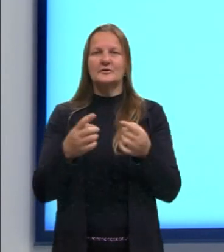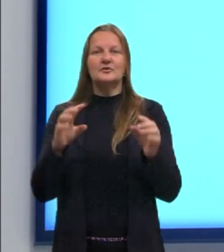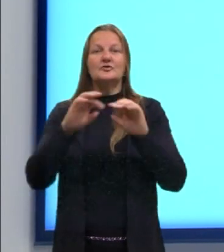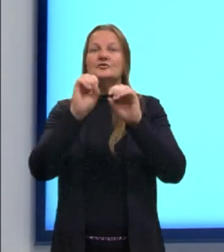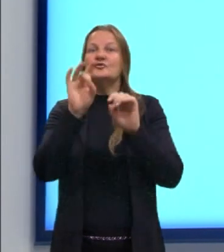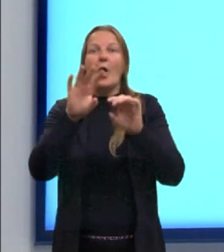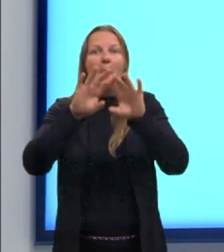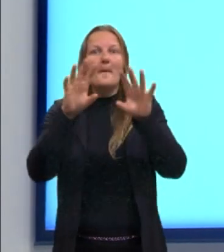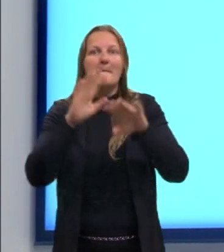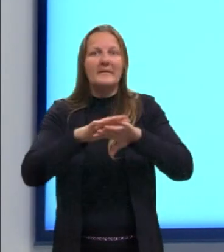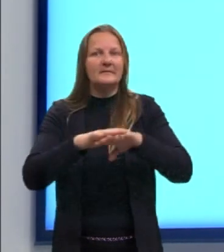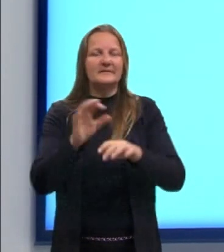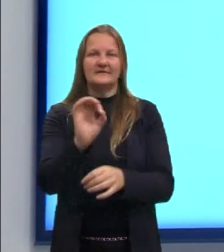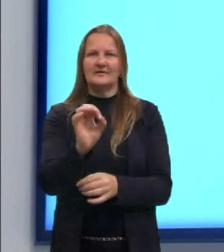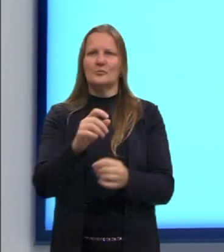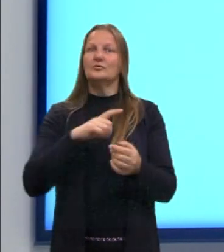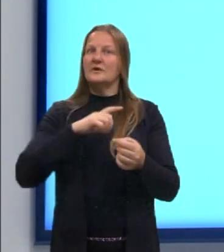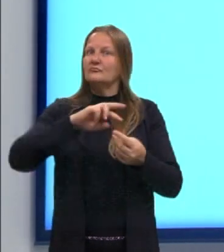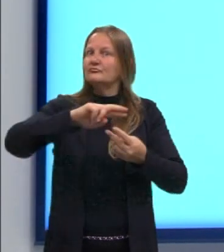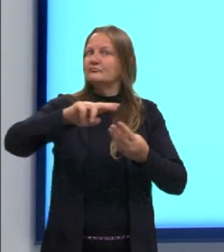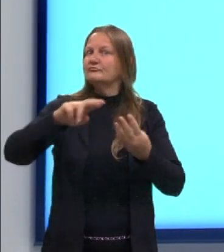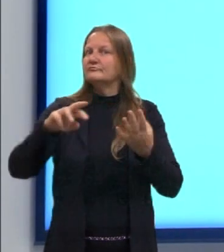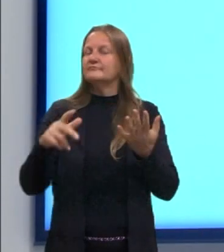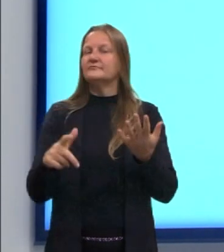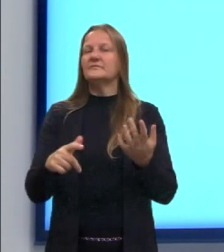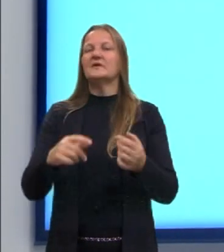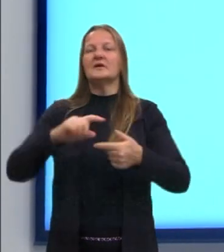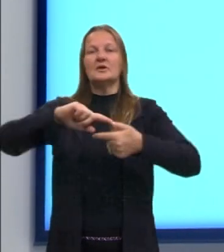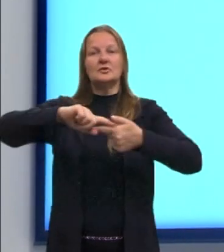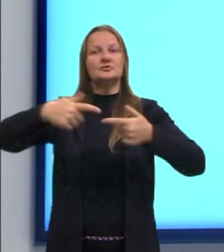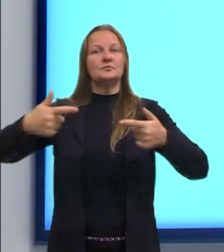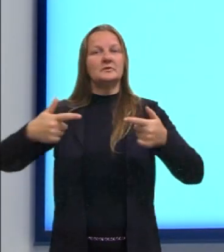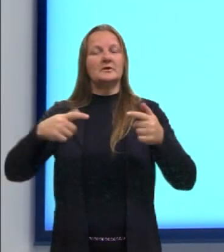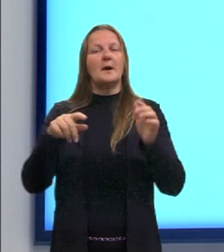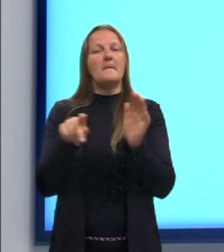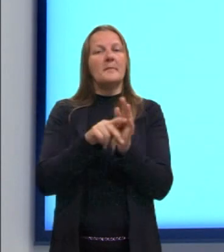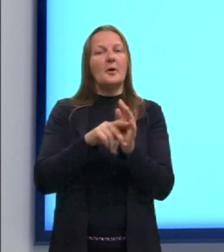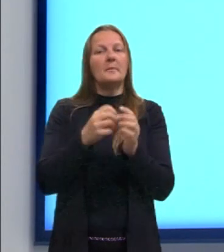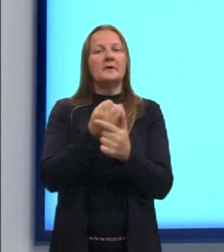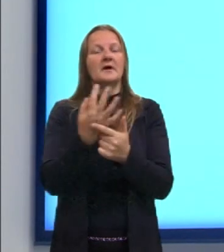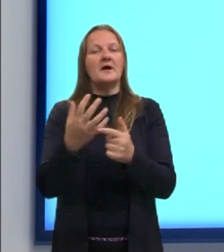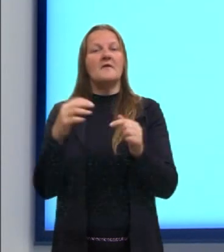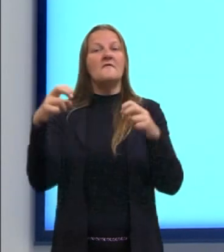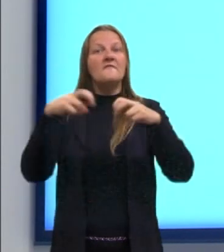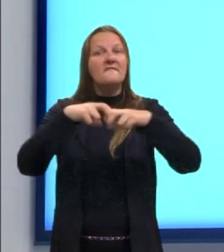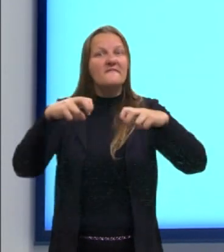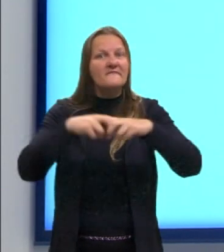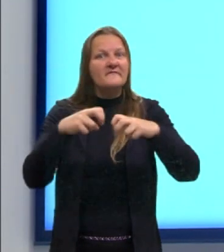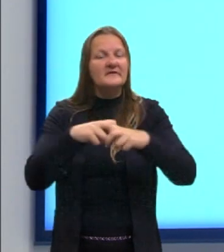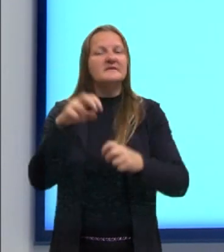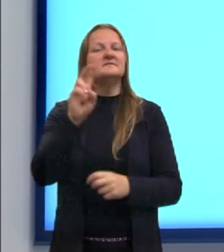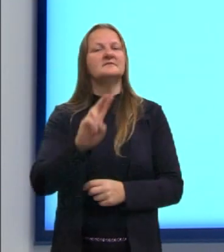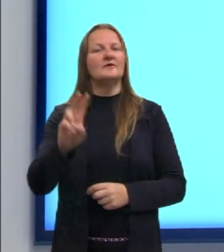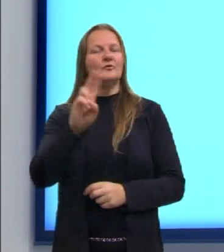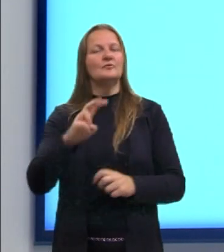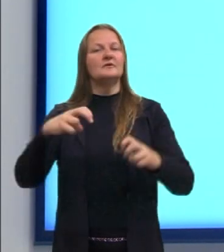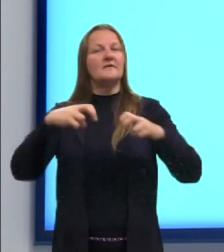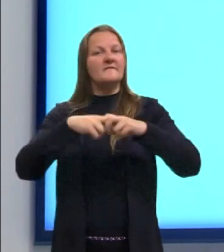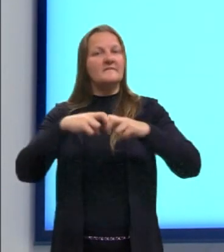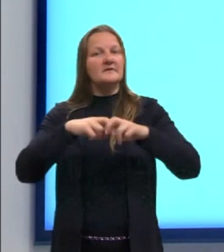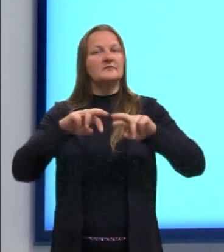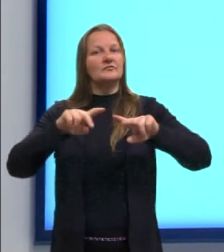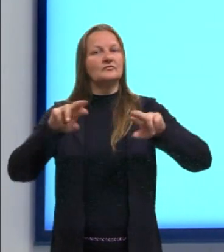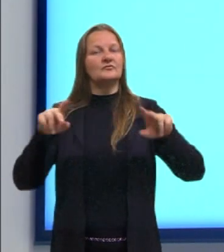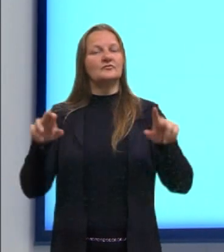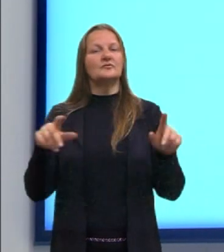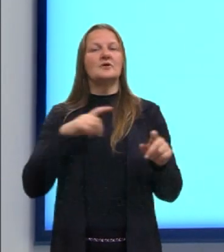resume somente à matemática. Então, seja na geometria algébrica, na física, a geometria